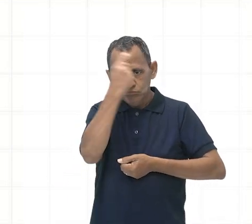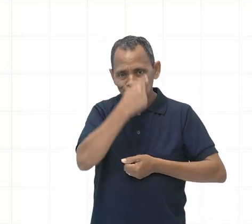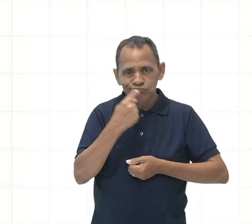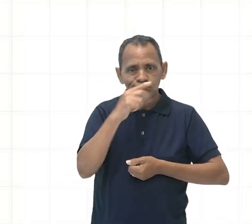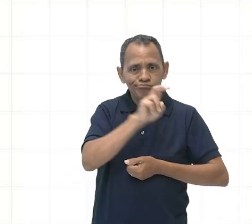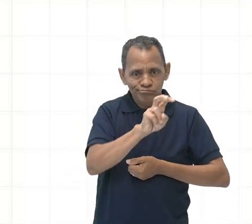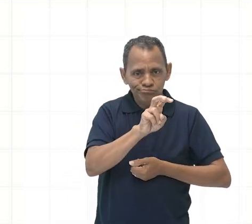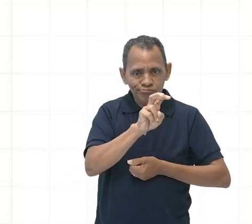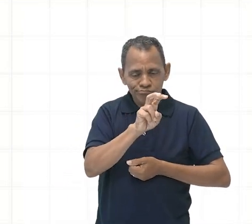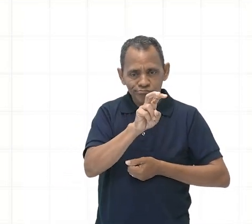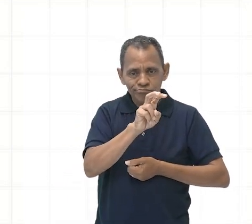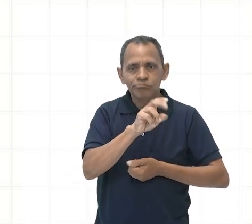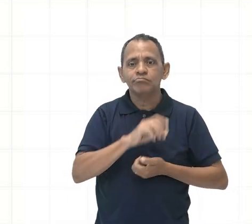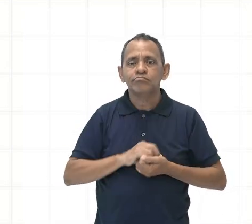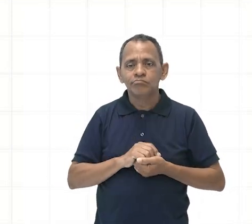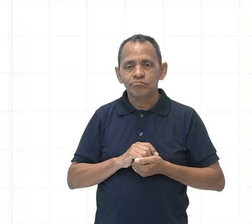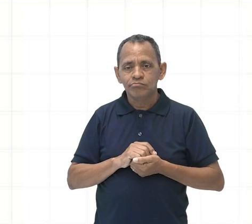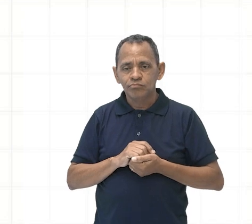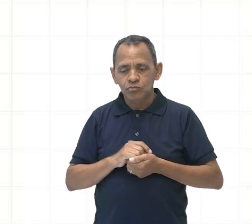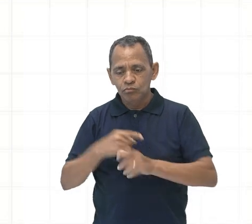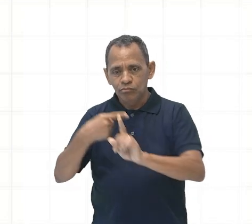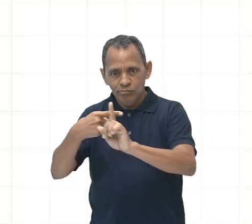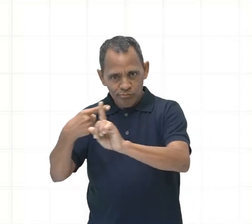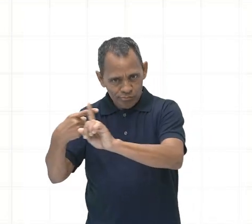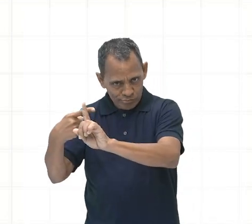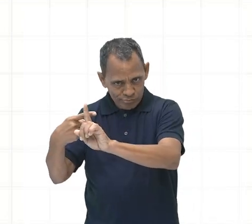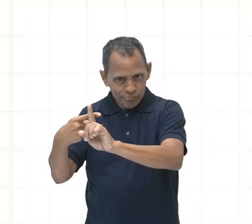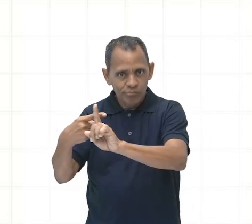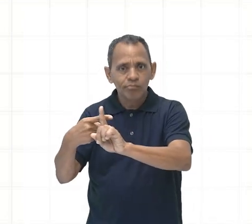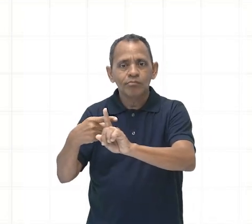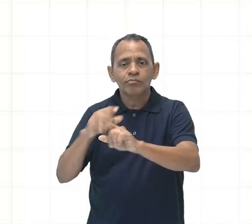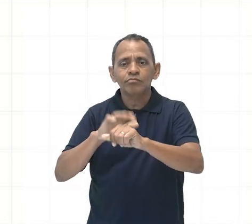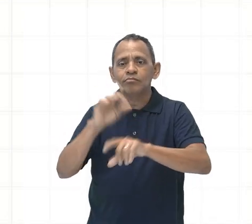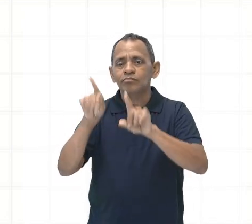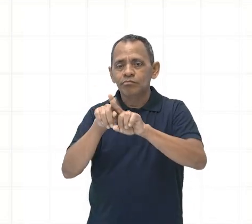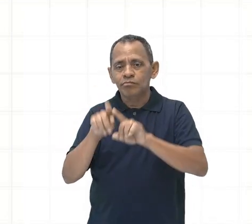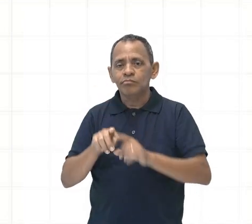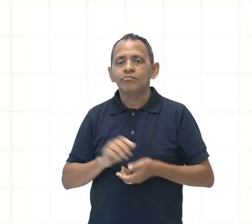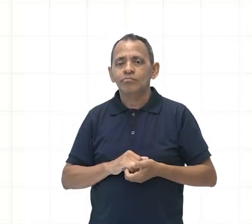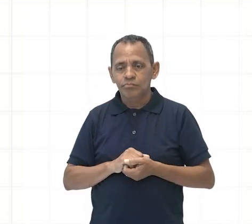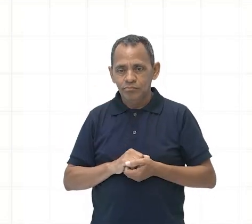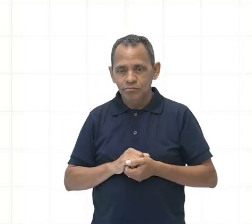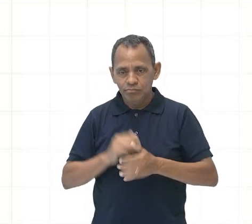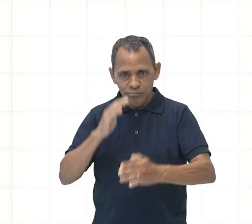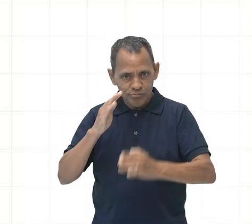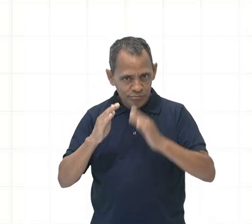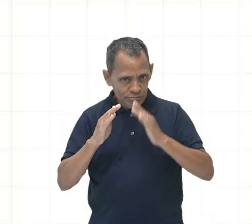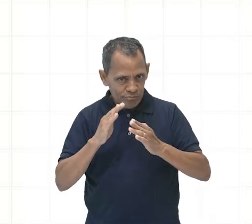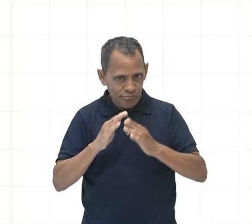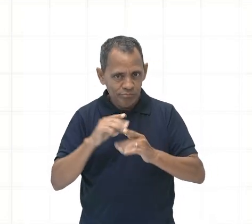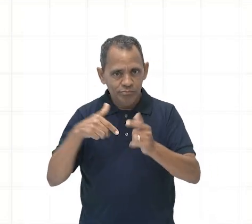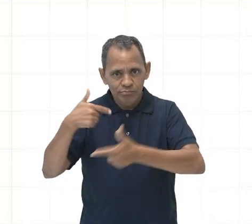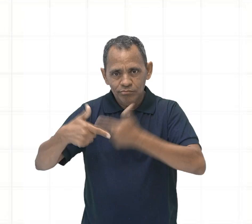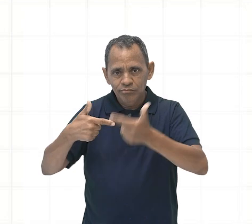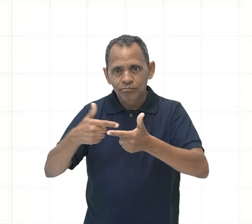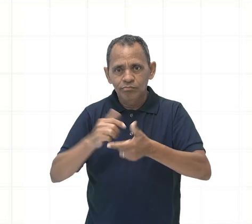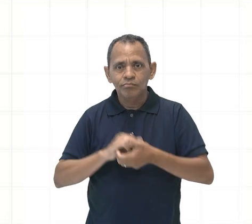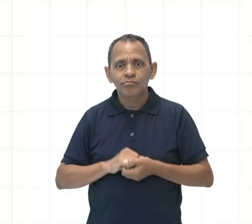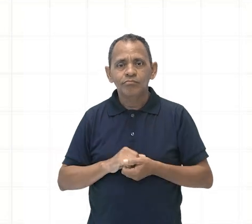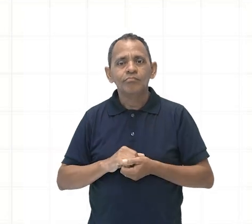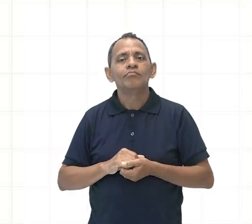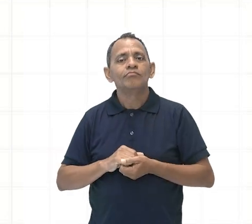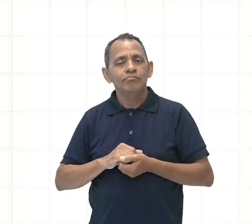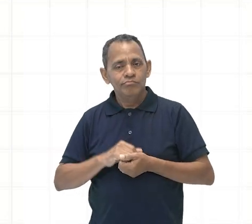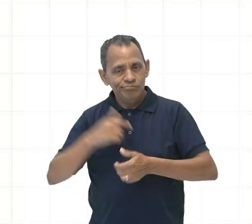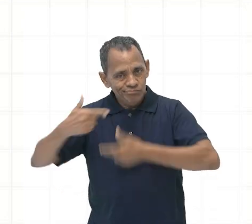robôs. Logo, vai ter mais gente trabalhando, correto? Correto. E se tem mais gente trabalhando, esse serviço vai durar menos